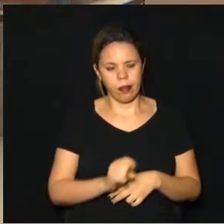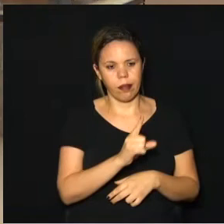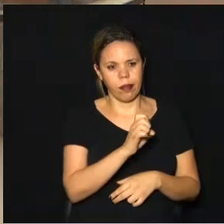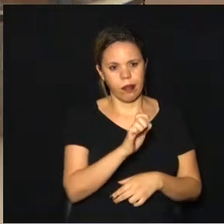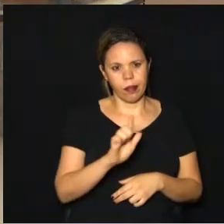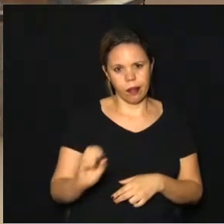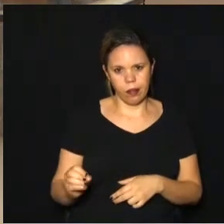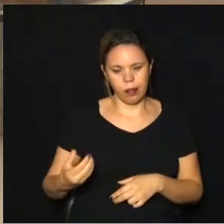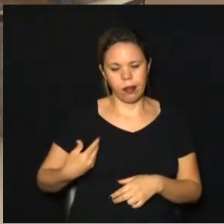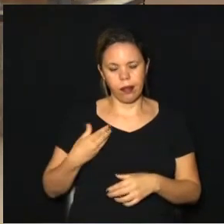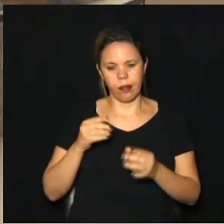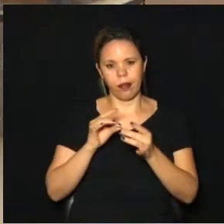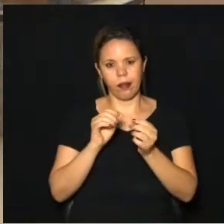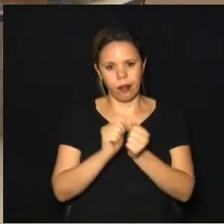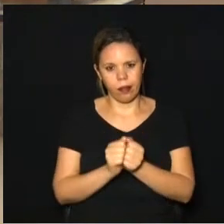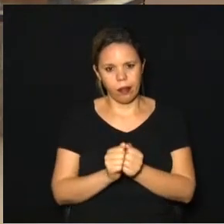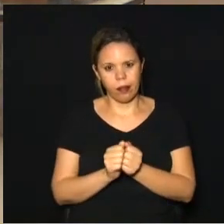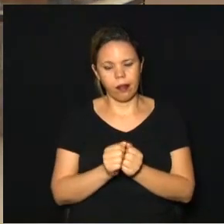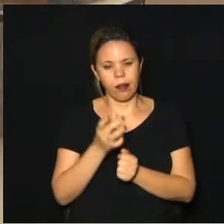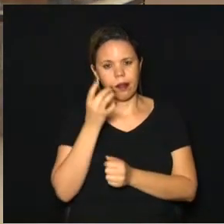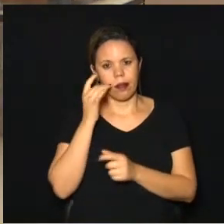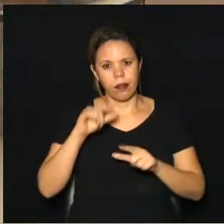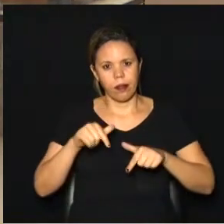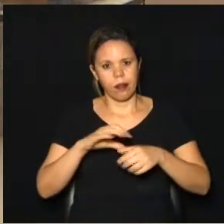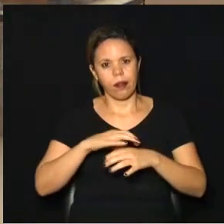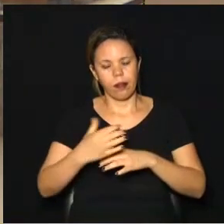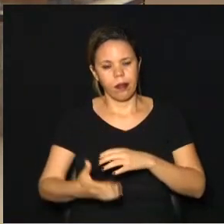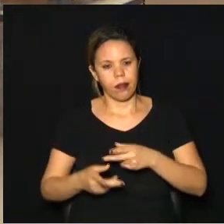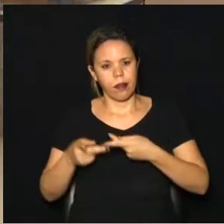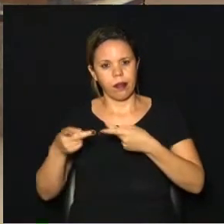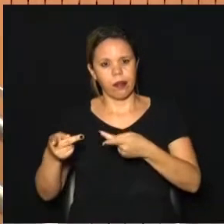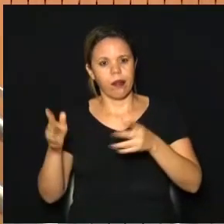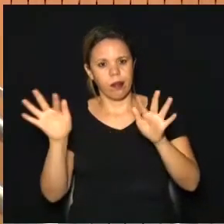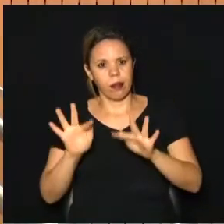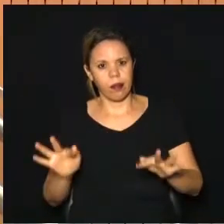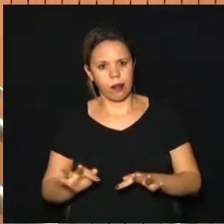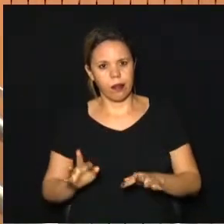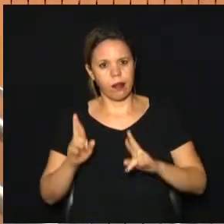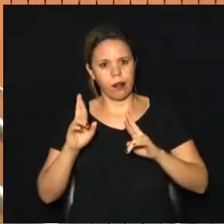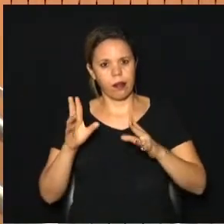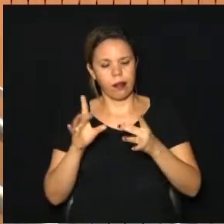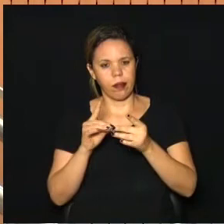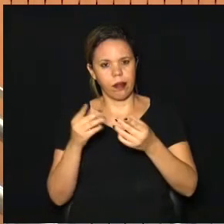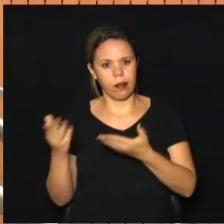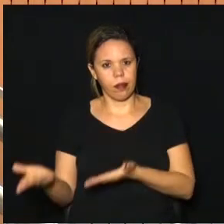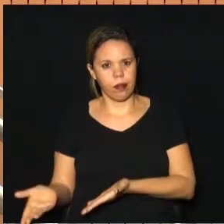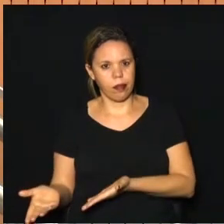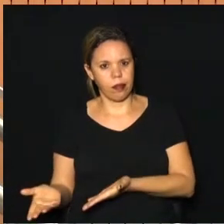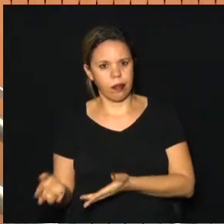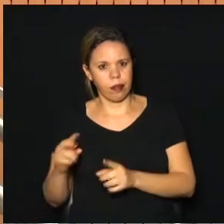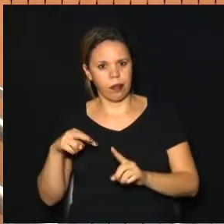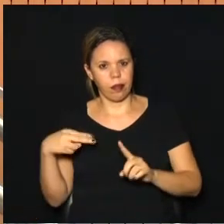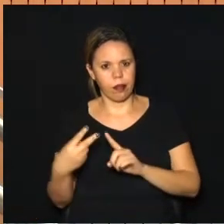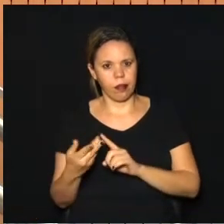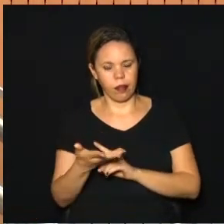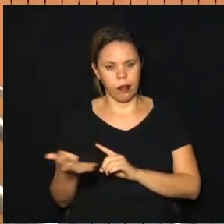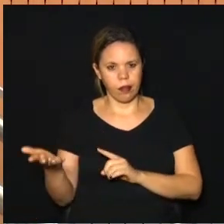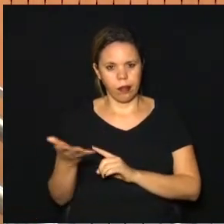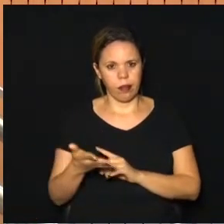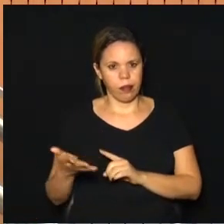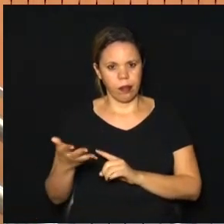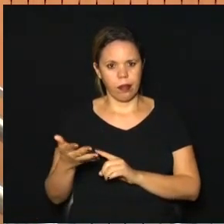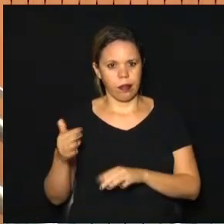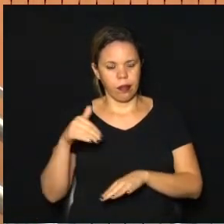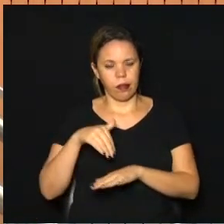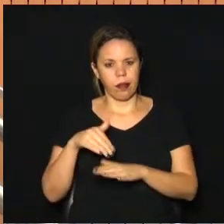aqui, pela iniciativa, pelo convite, eu fiquei muito feliz, espero ter atendido as expectativas de vocês, mas vocês são de